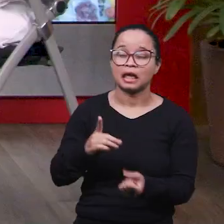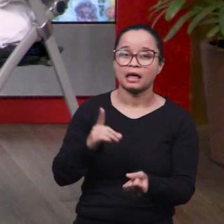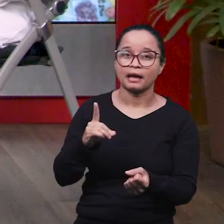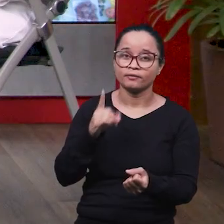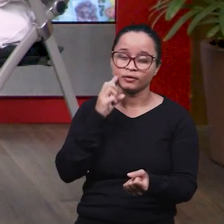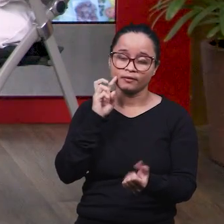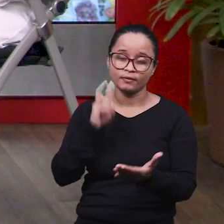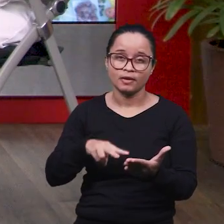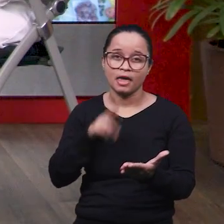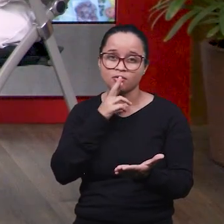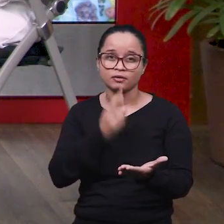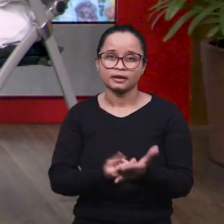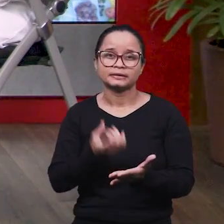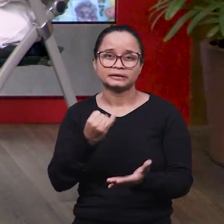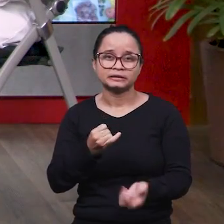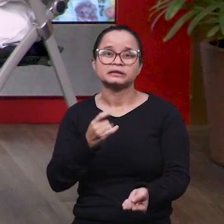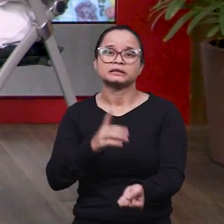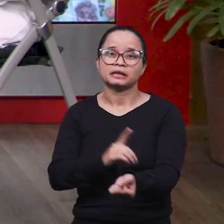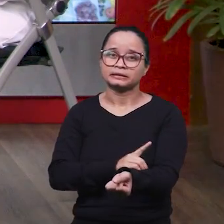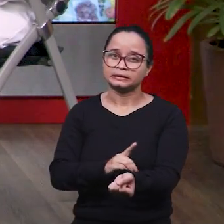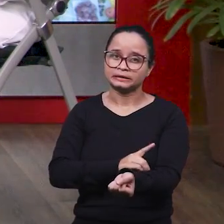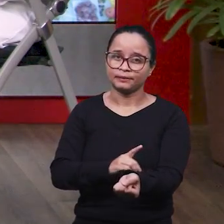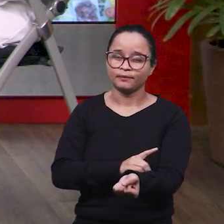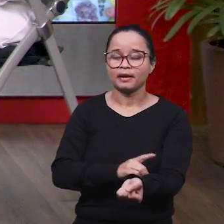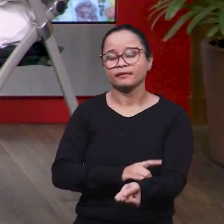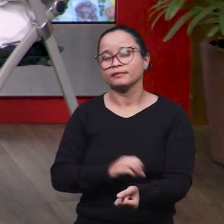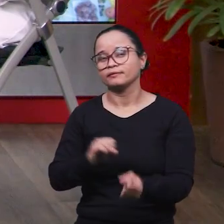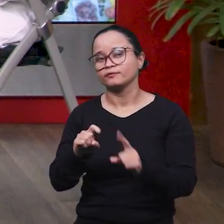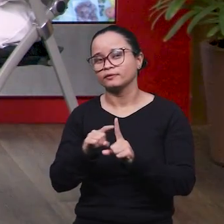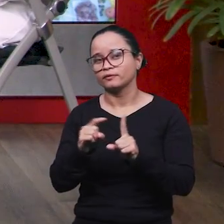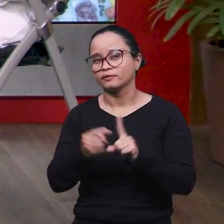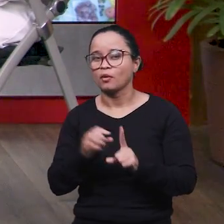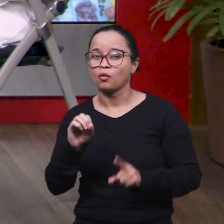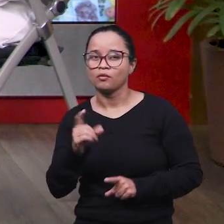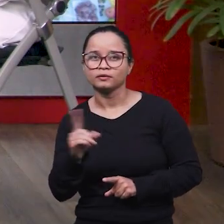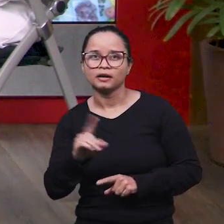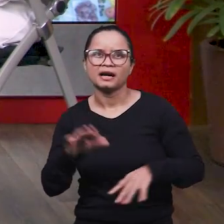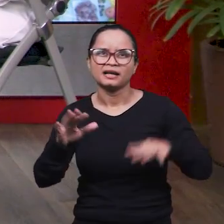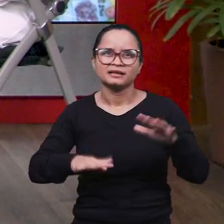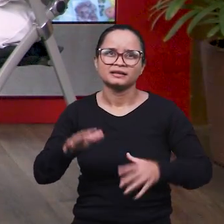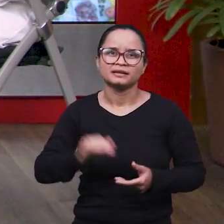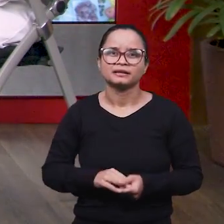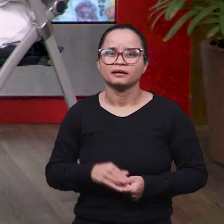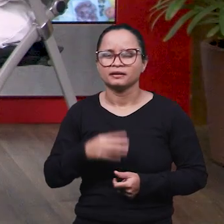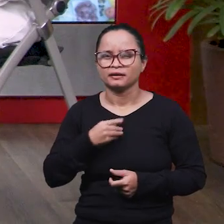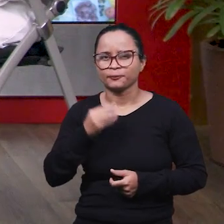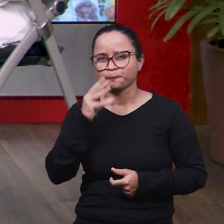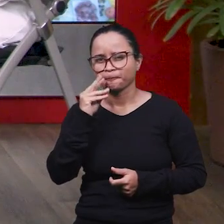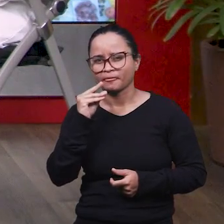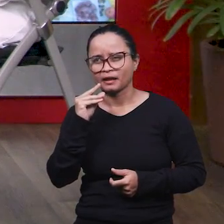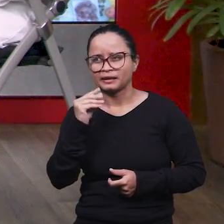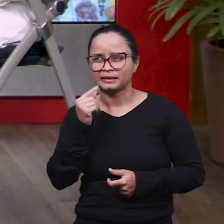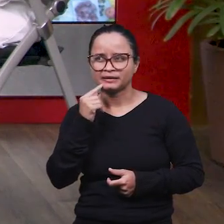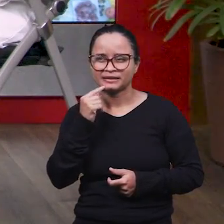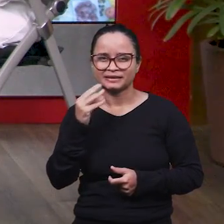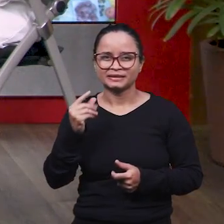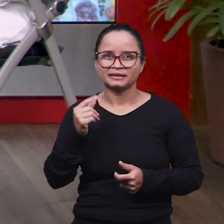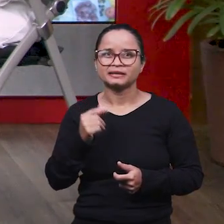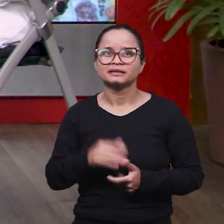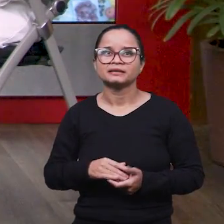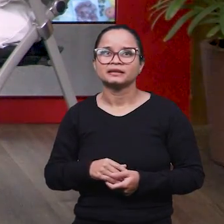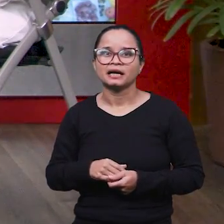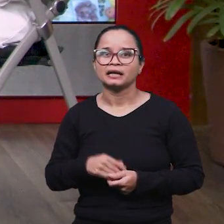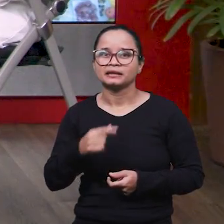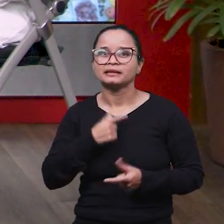gestacional. Mas em raras situações ela pode apresentar um pouquinho de boca seca, um aumento da vontade de